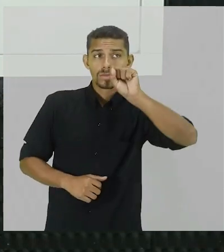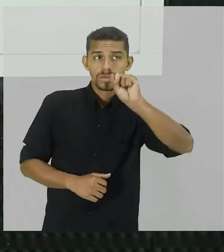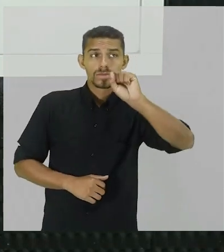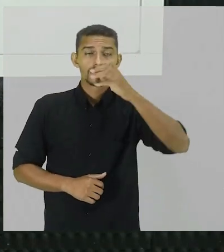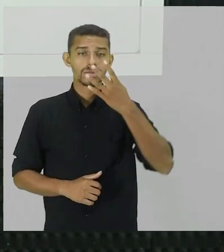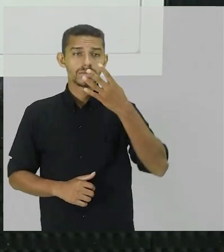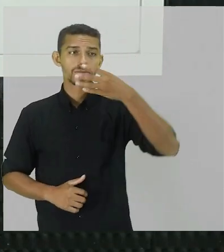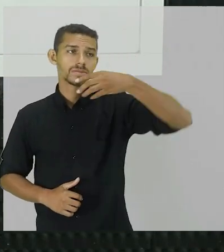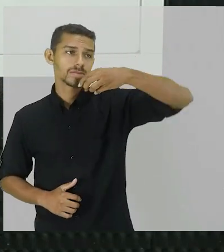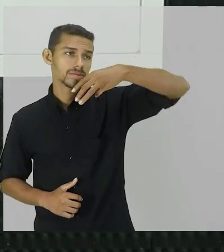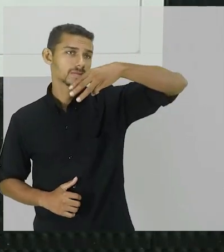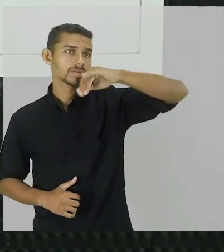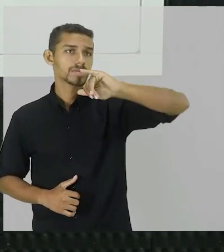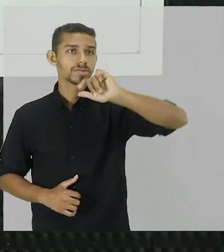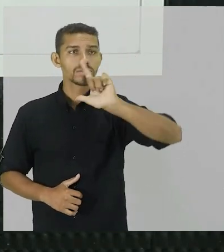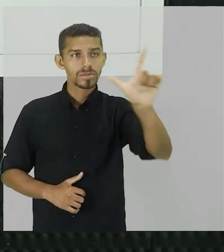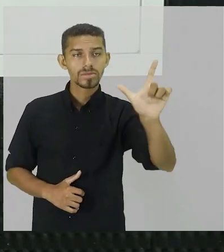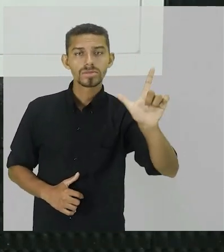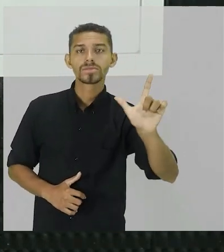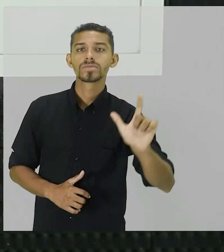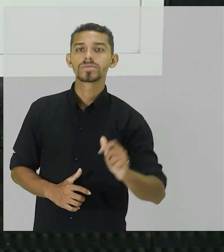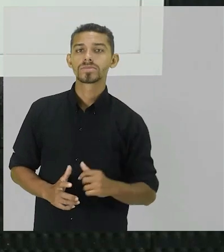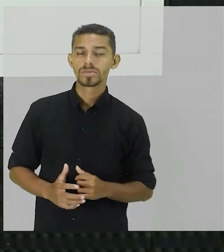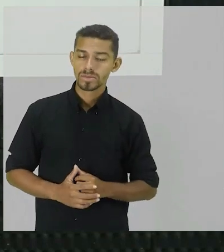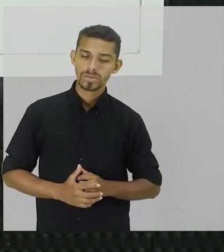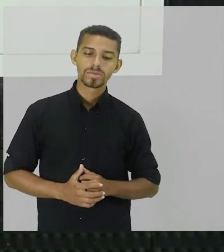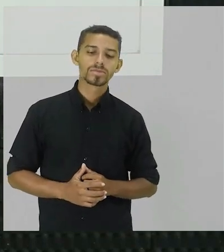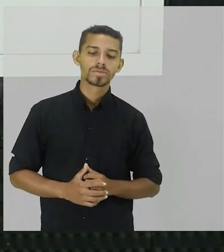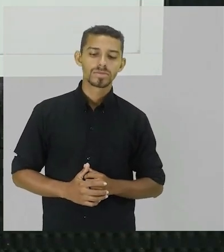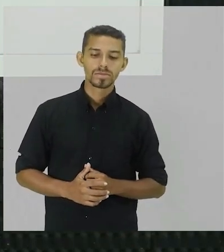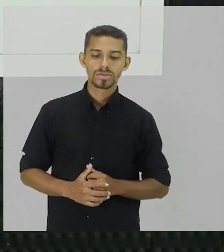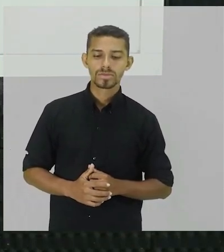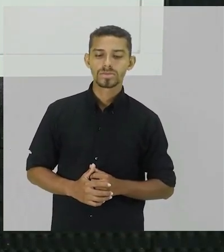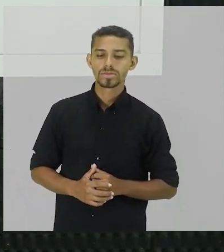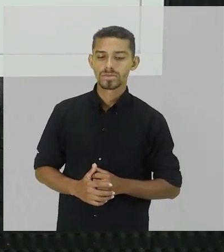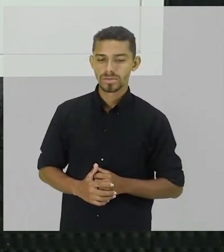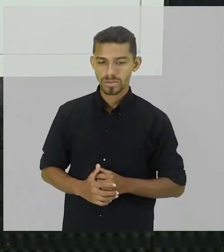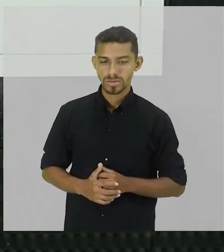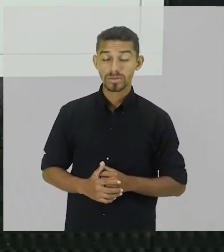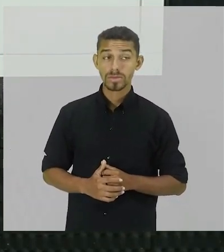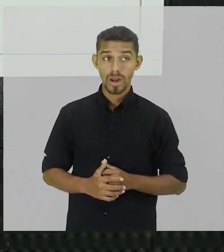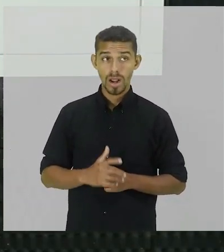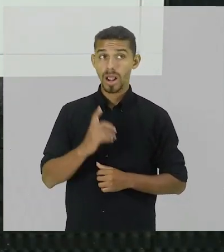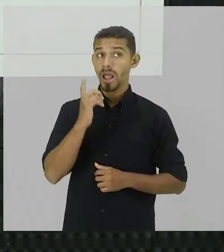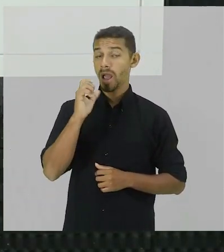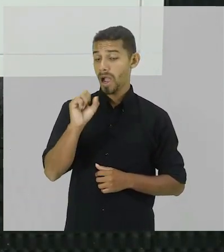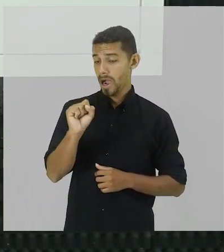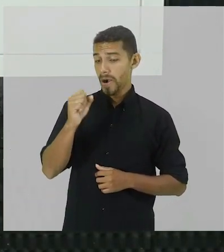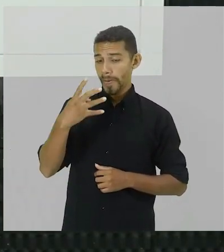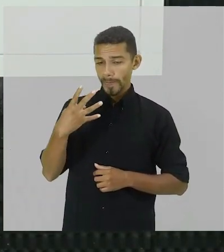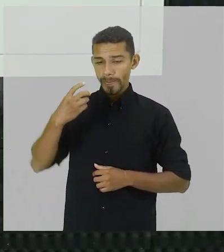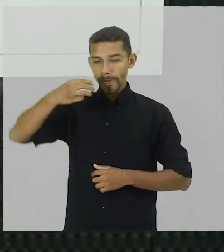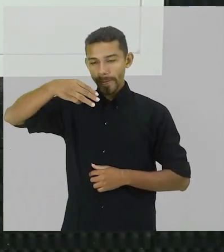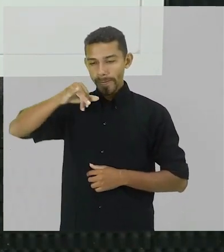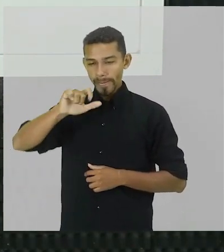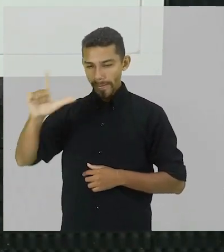litros. 1000 litros. Esse deve ser a capacidade do